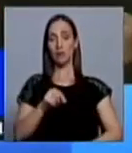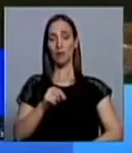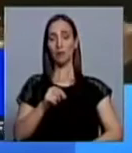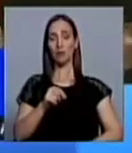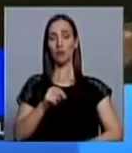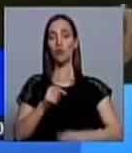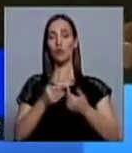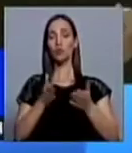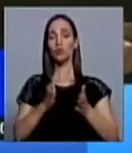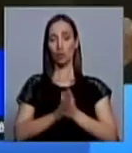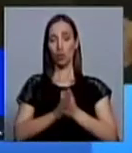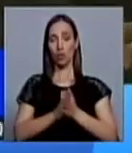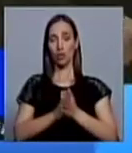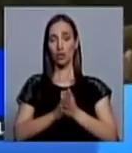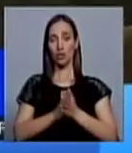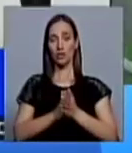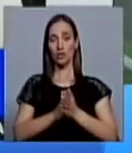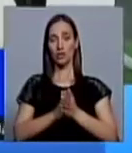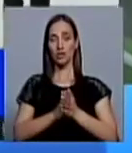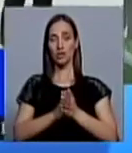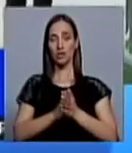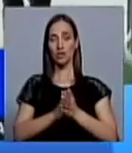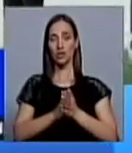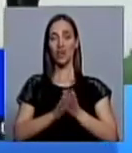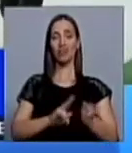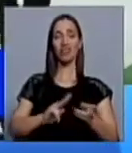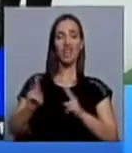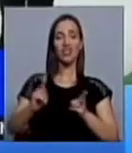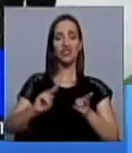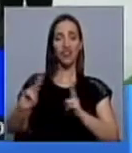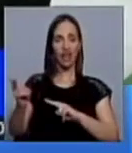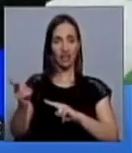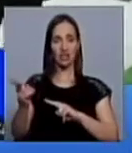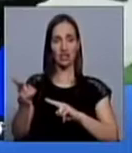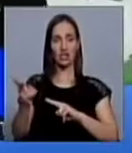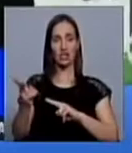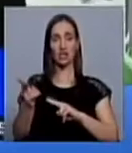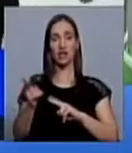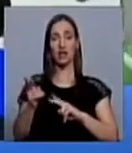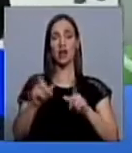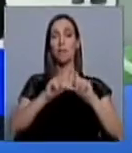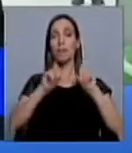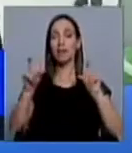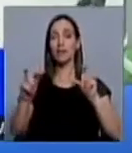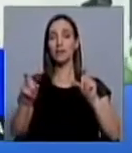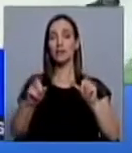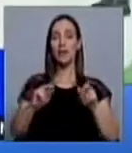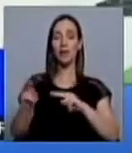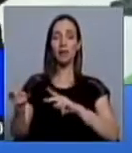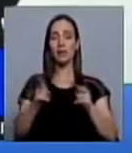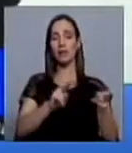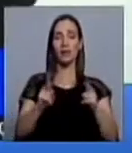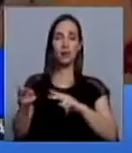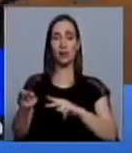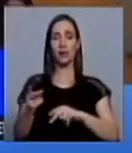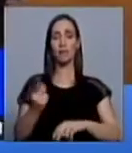todas estas transferências e estas passagens entre empresas têm que estar sob